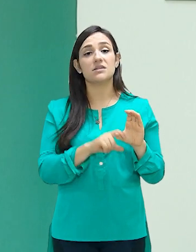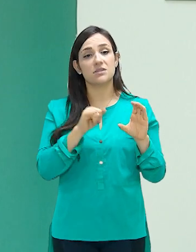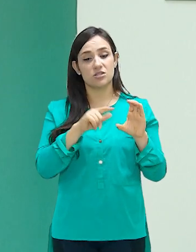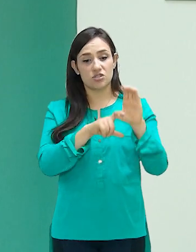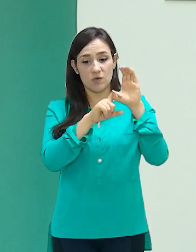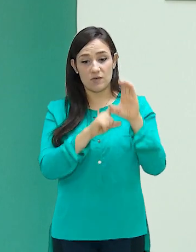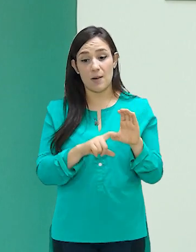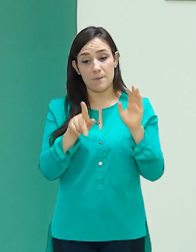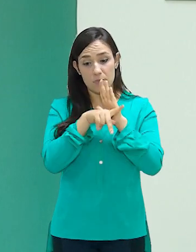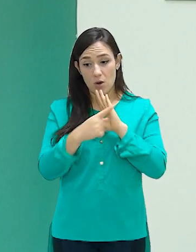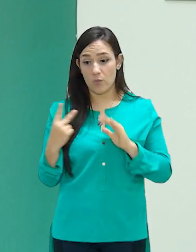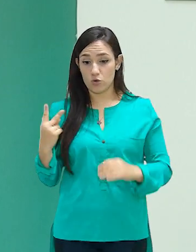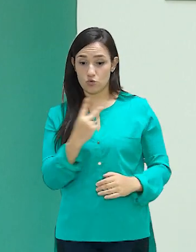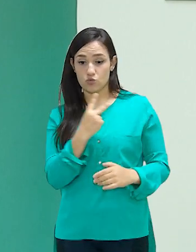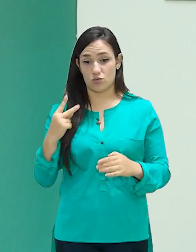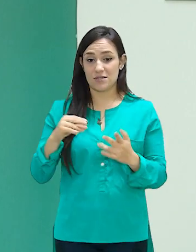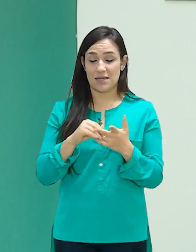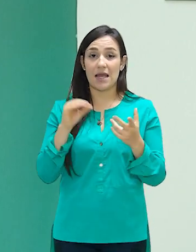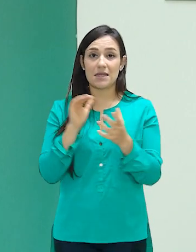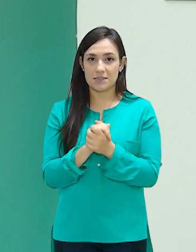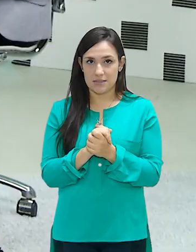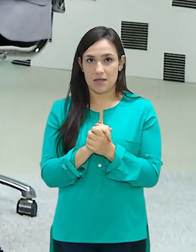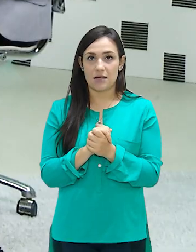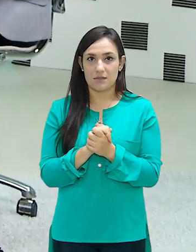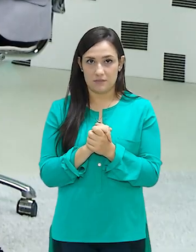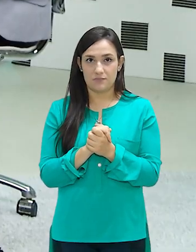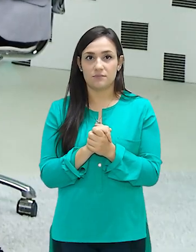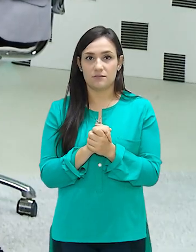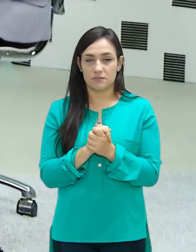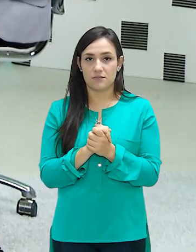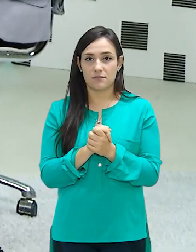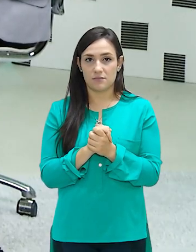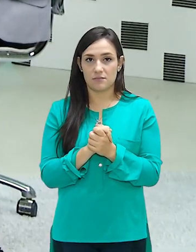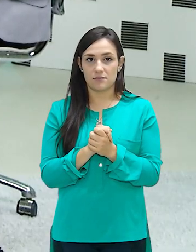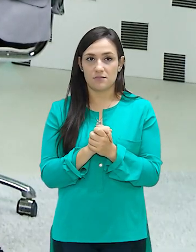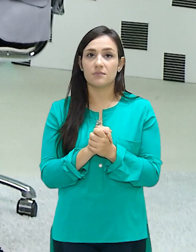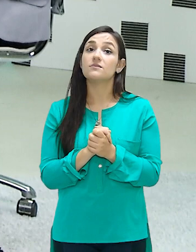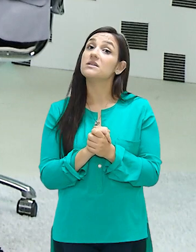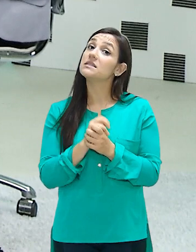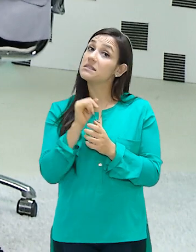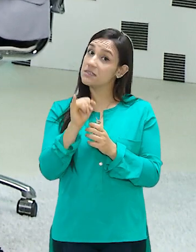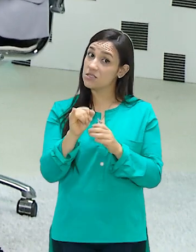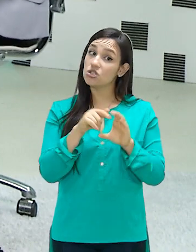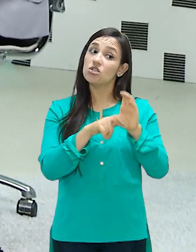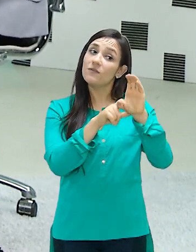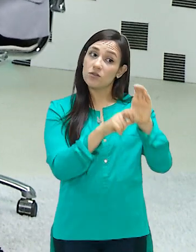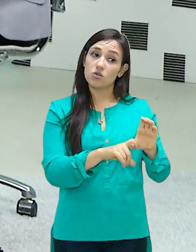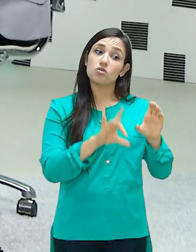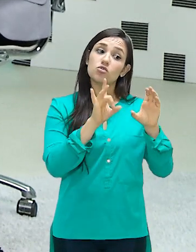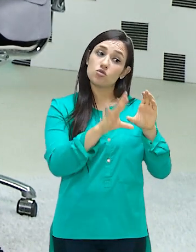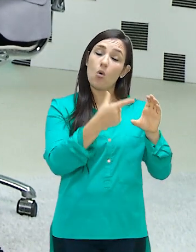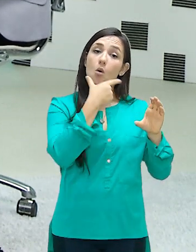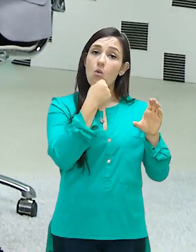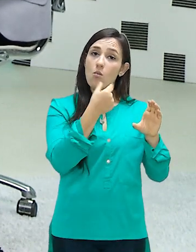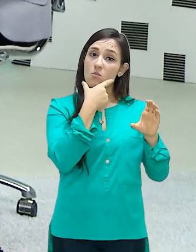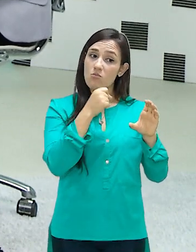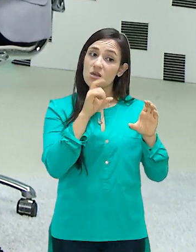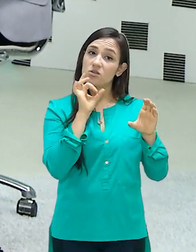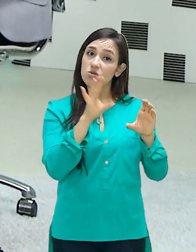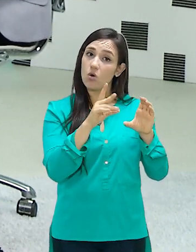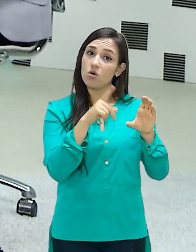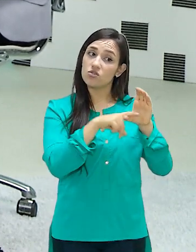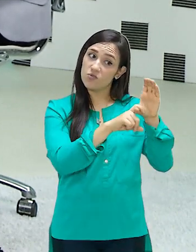casal? Se ela foi feita em função Não, às vezes a dívida é só do camarada. O cara se for só do dele, camarada,